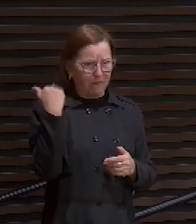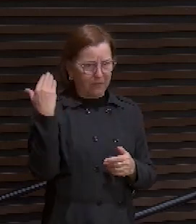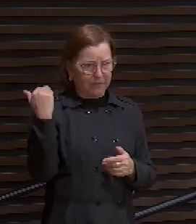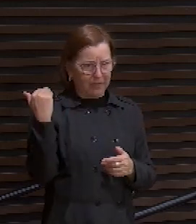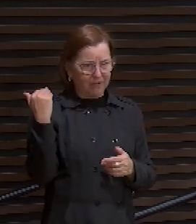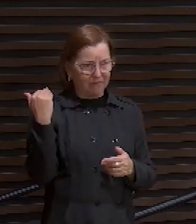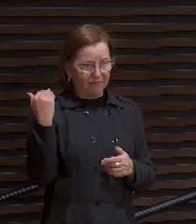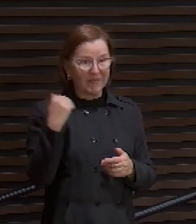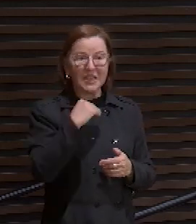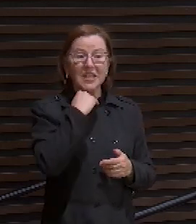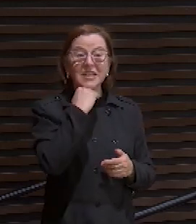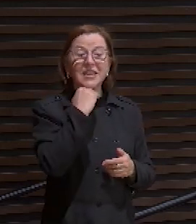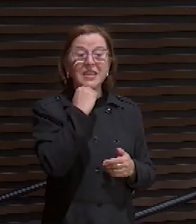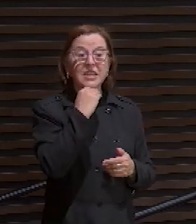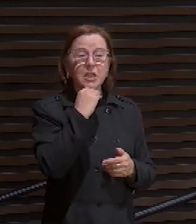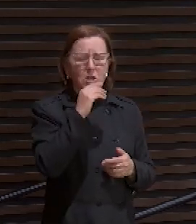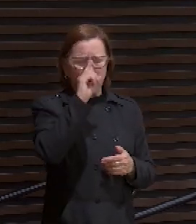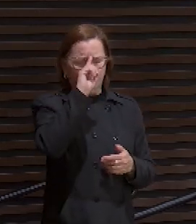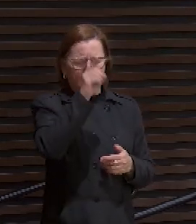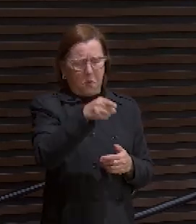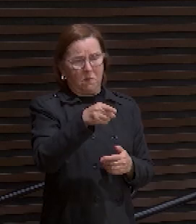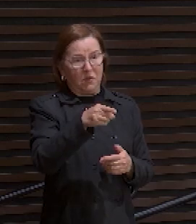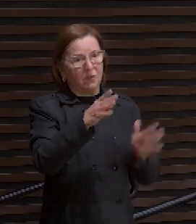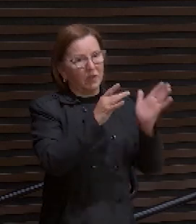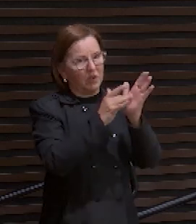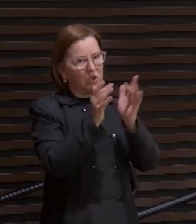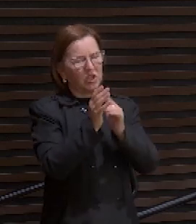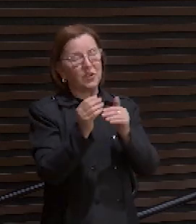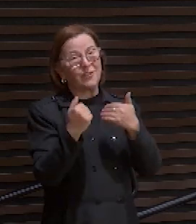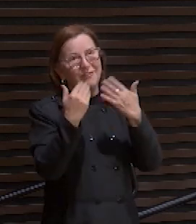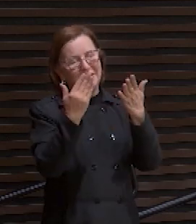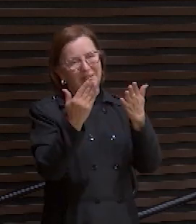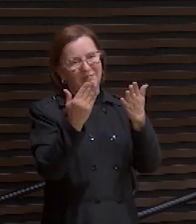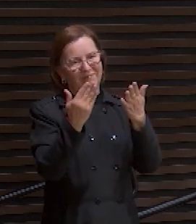o obrigou a ele se oferecer. Ele